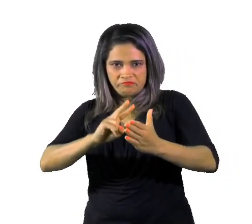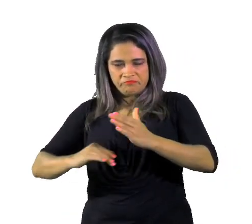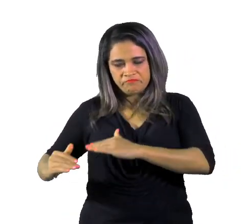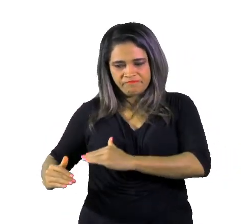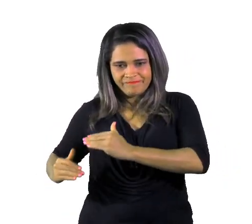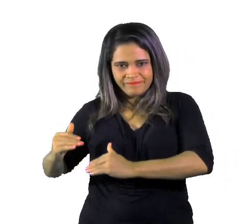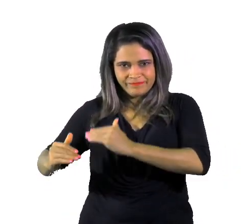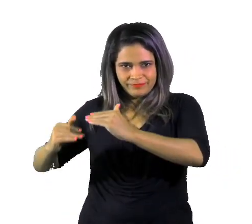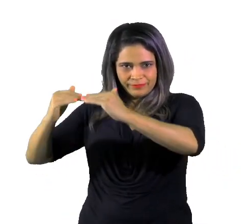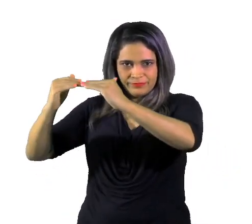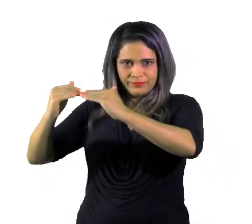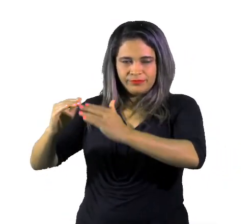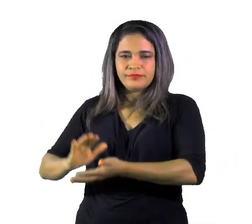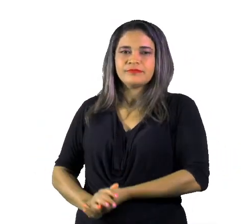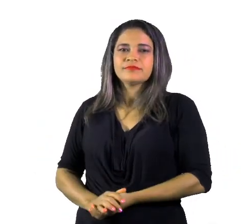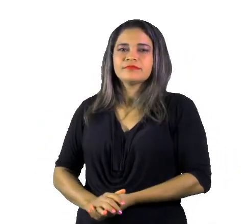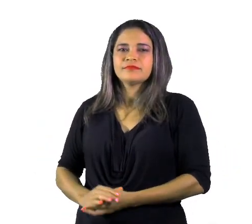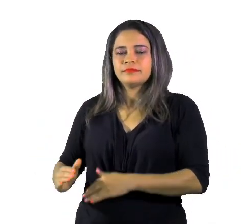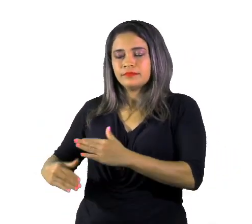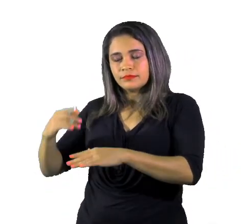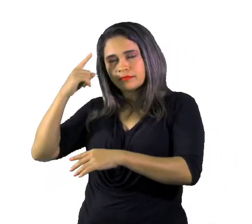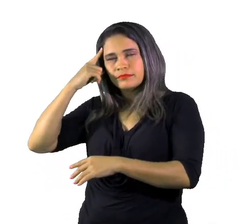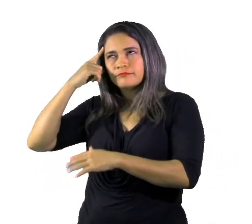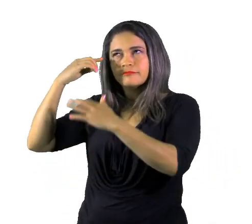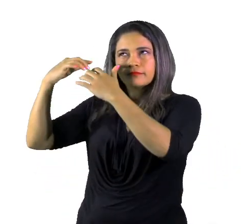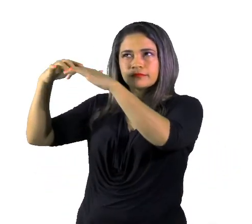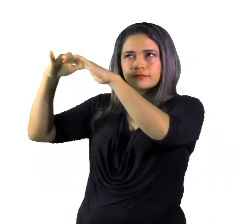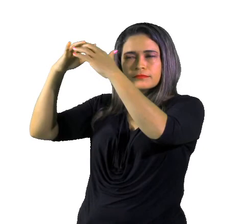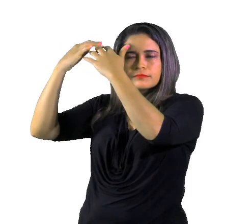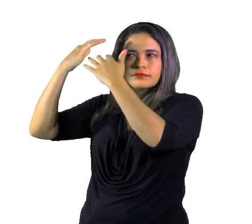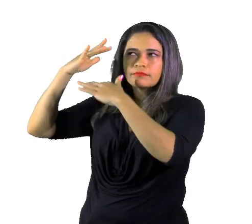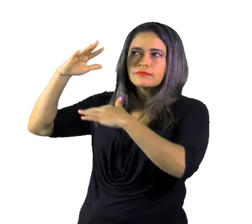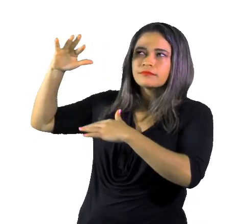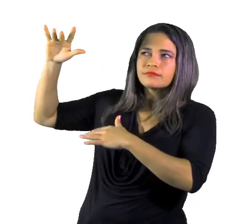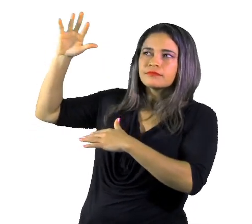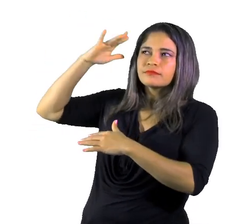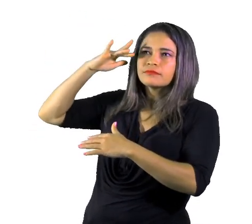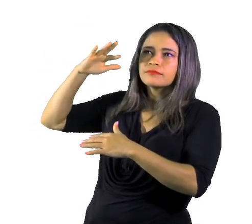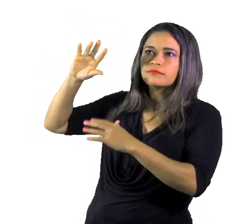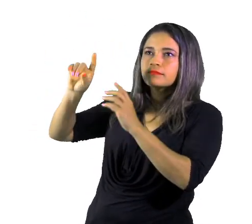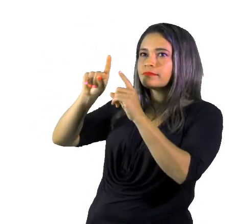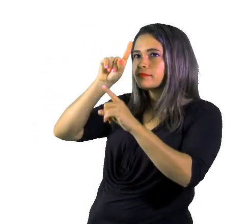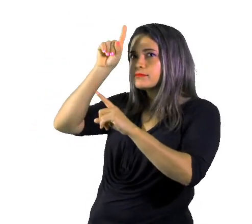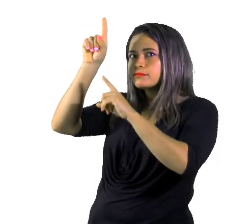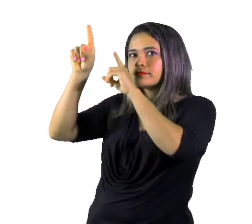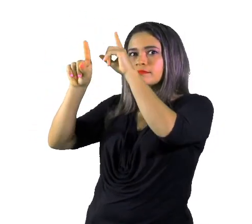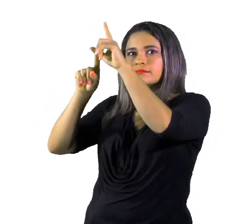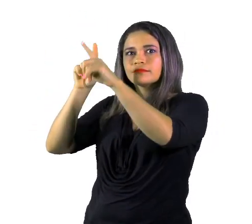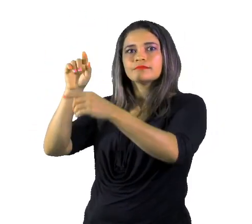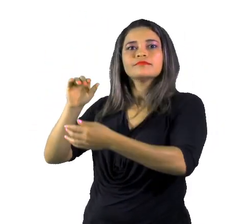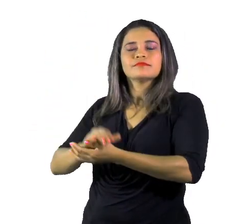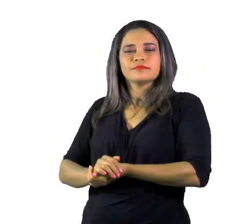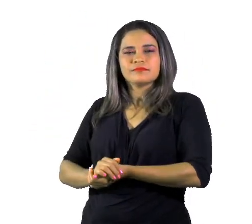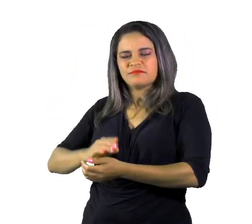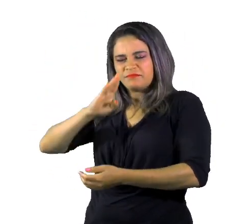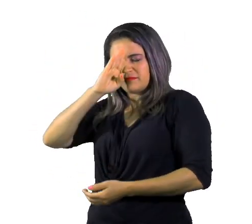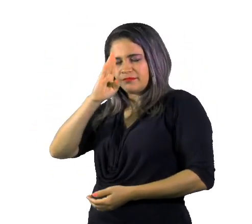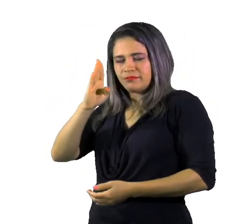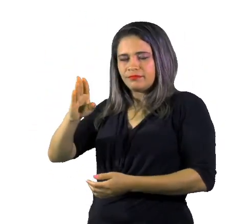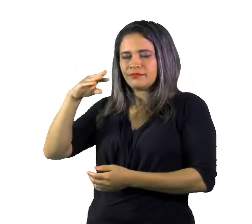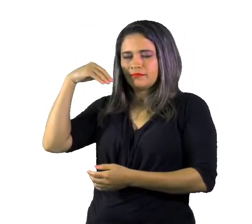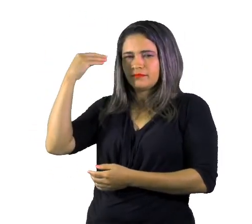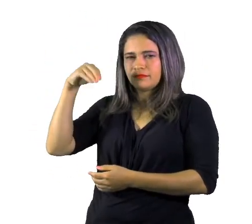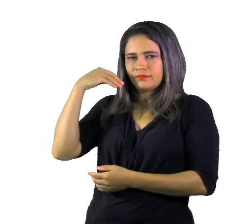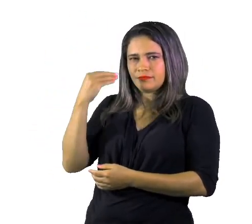progressivamente, desenvolvimento do pensamento, imaginação e criatividade, relação direta, experiências com os elementos